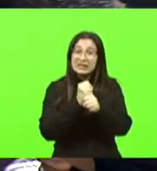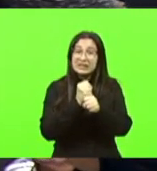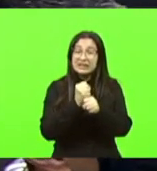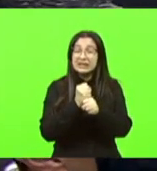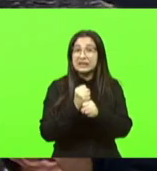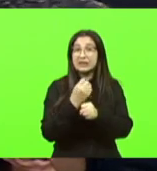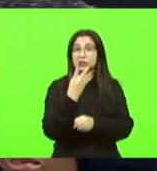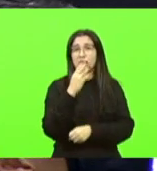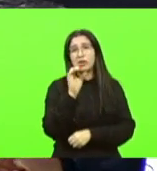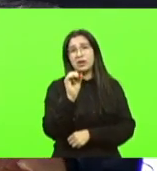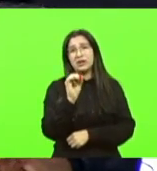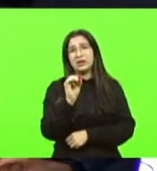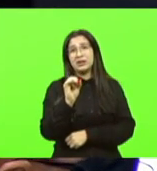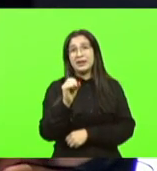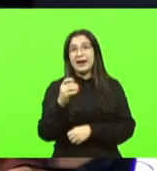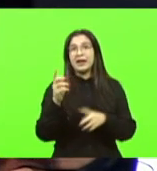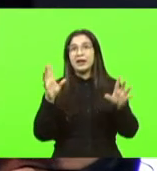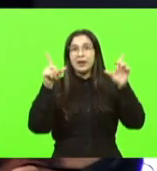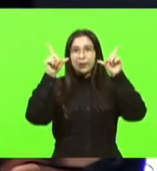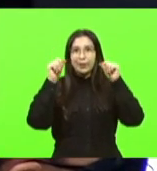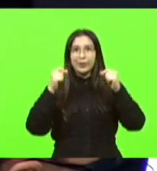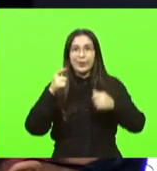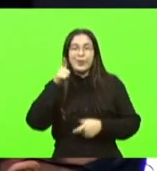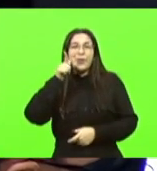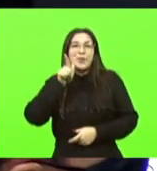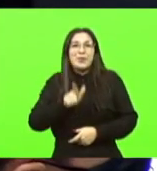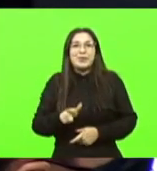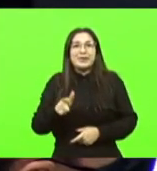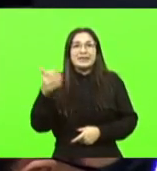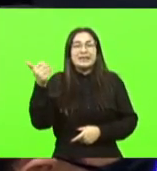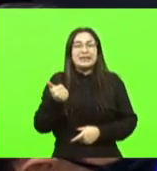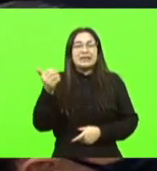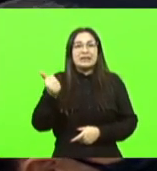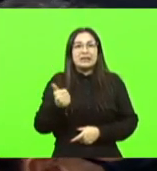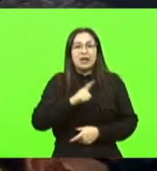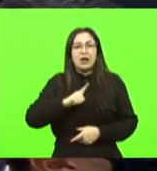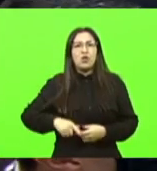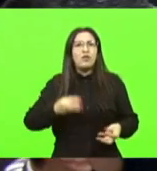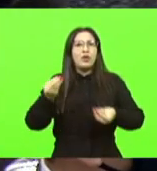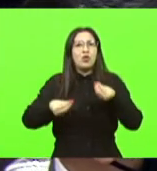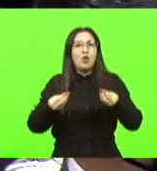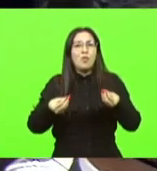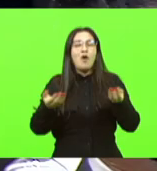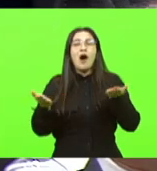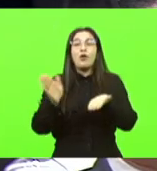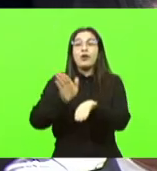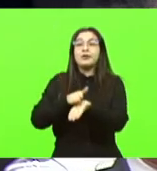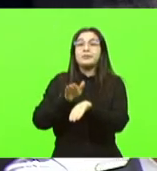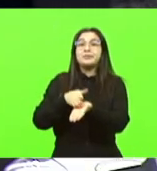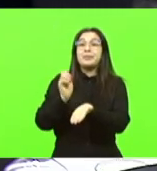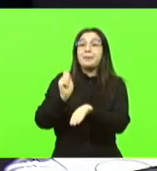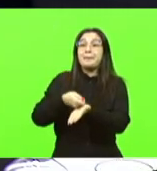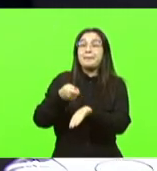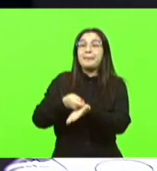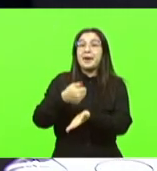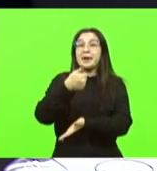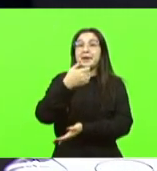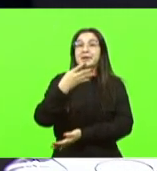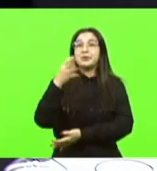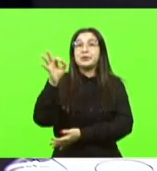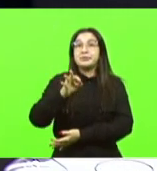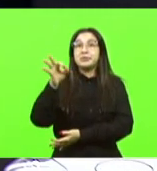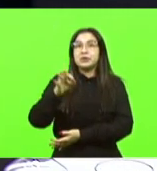quando ele consegue se aposentar agora o governo vai lá e diz agora quero mais 14 por cento do que tu ganha de aposentadoria